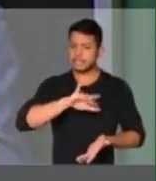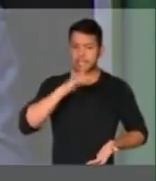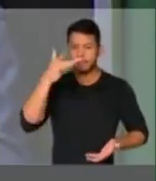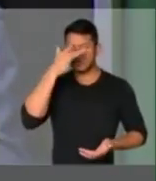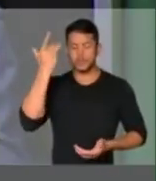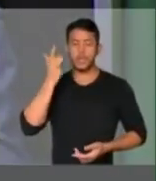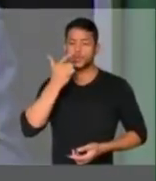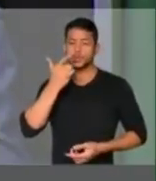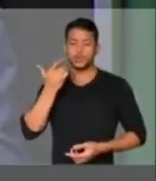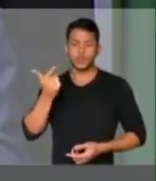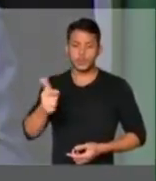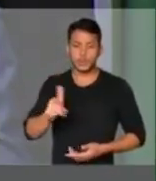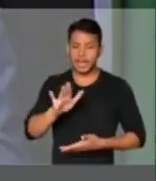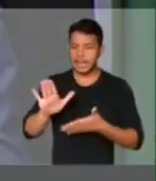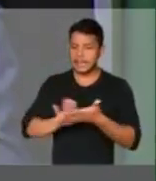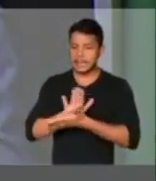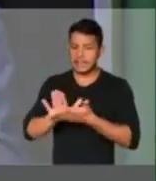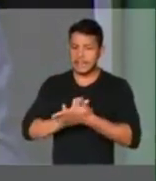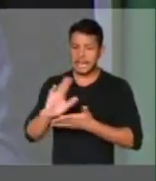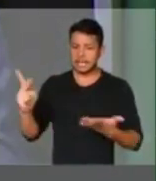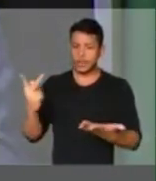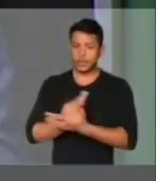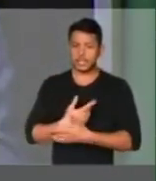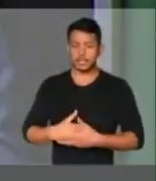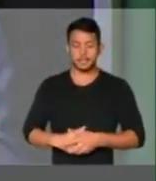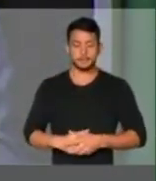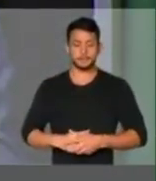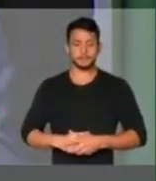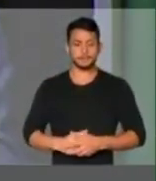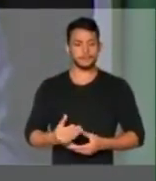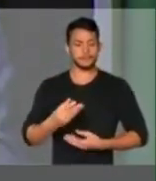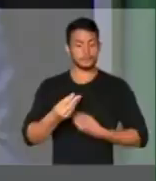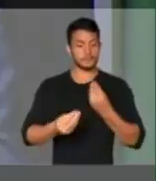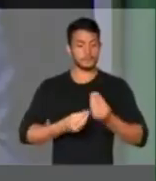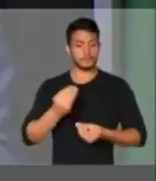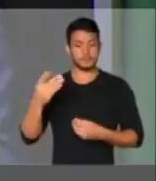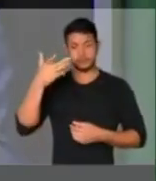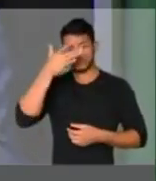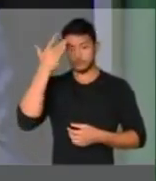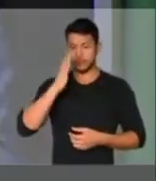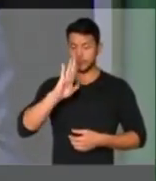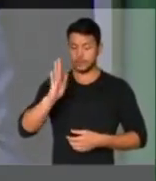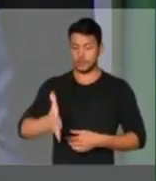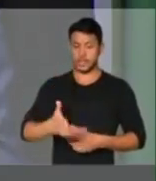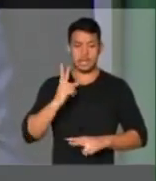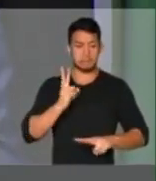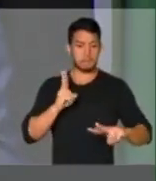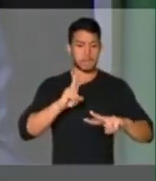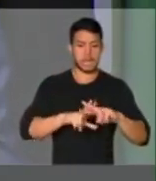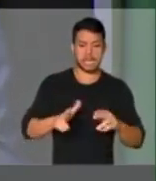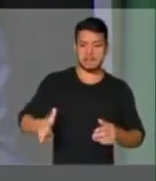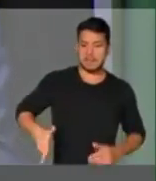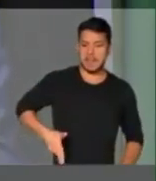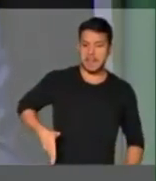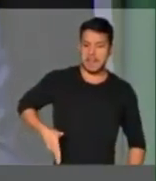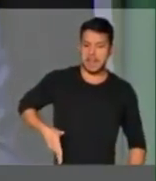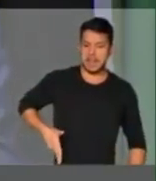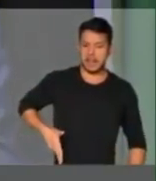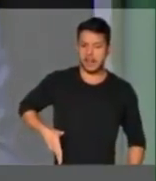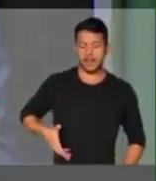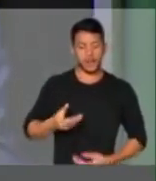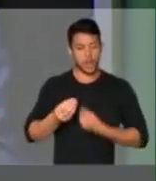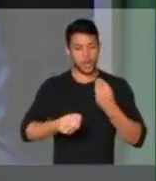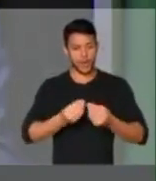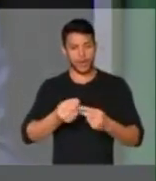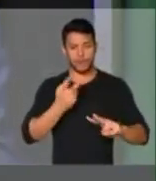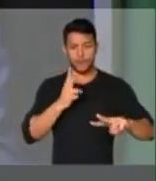Seja crime de colarinho branco, seja aquele em que o criminoso anda com um revólver na cinta, como a gente prende muito se a maior